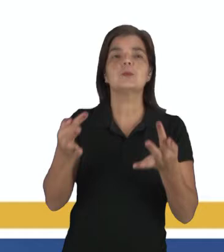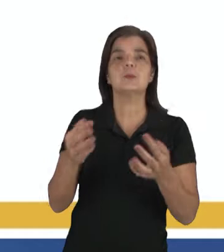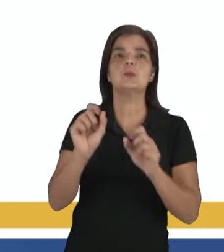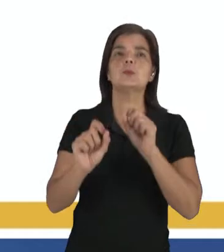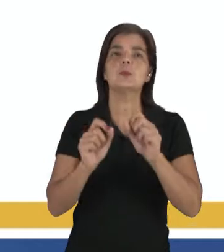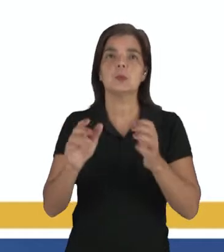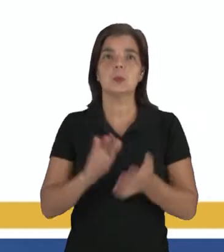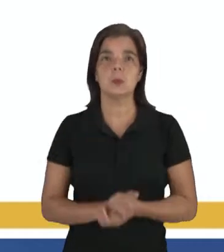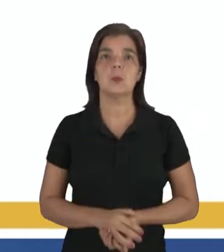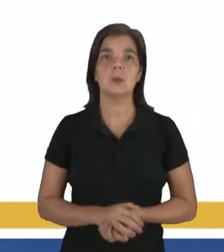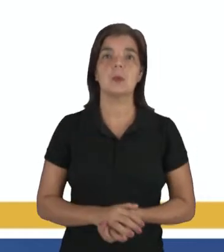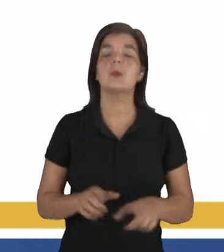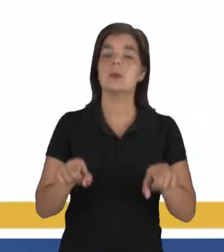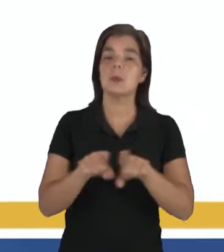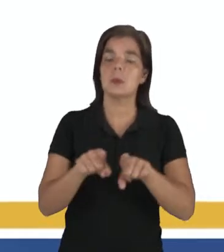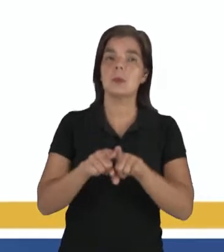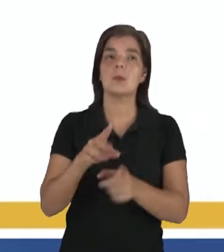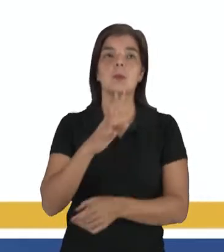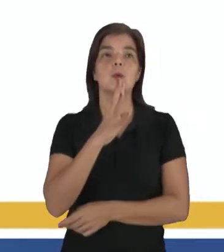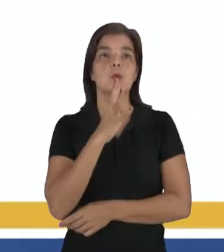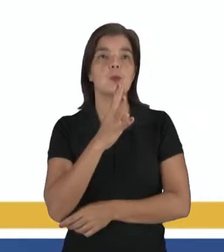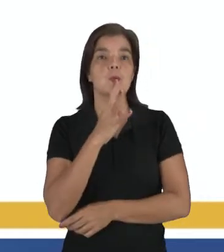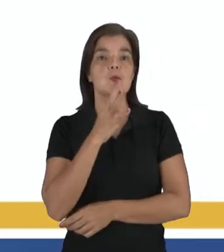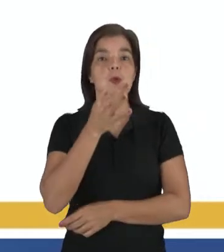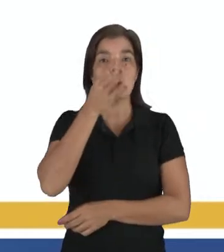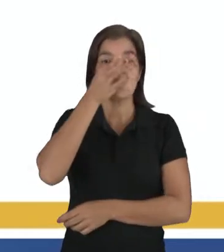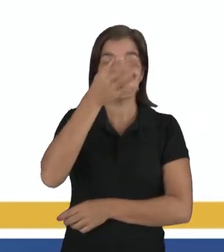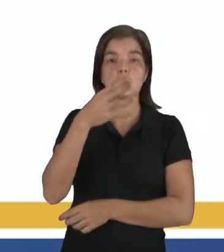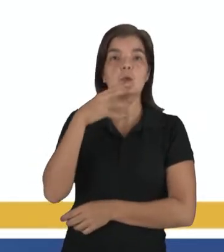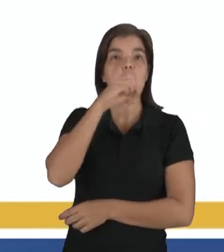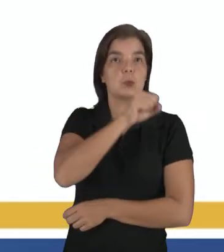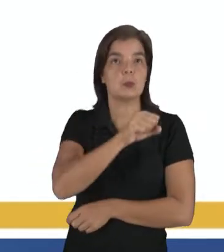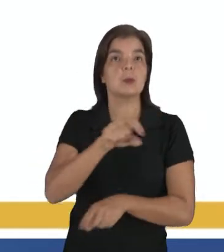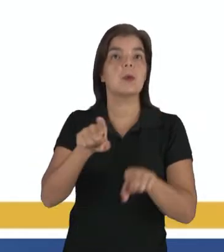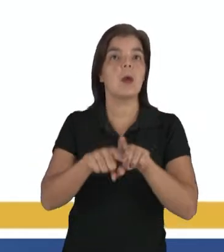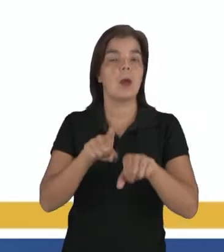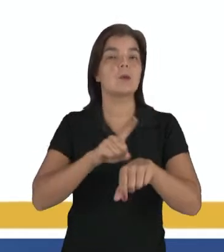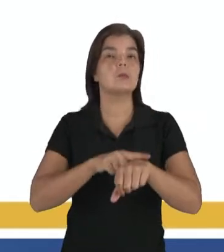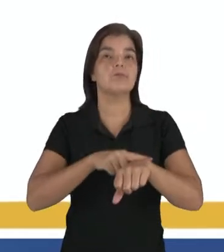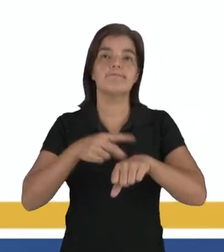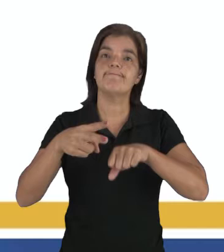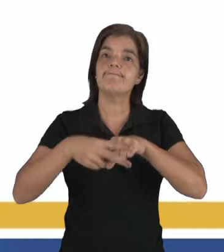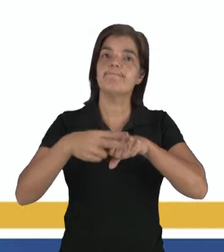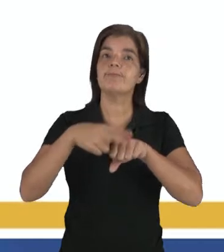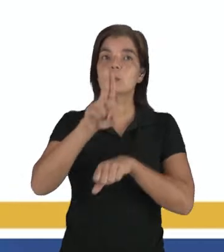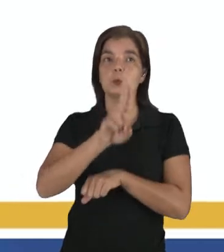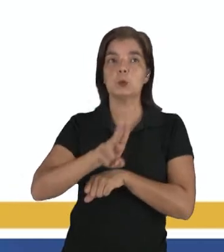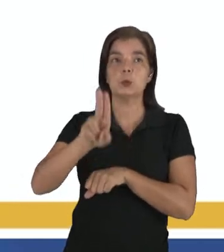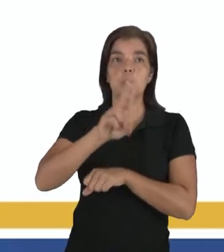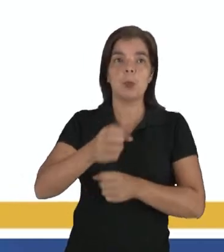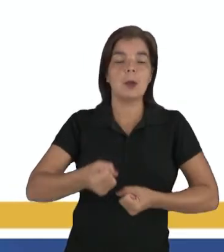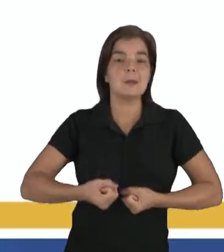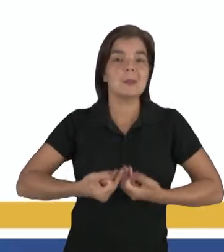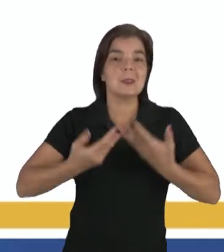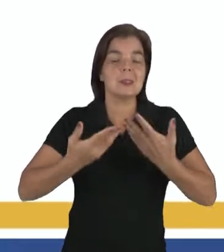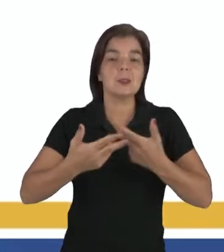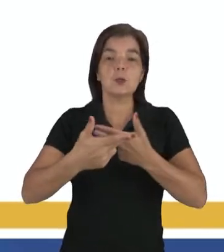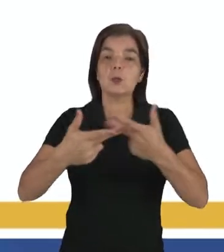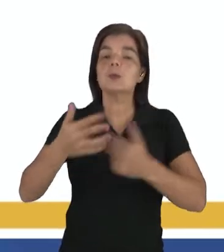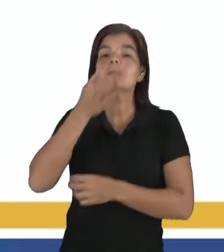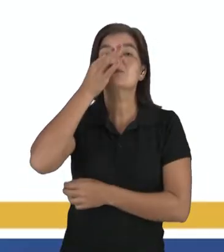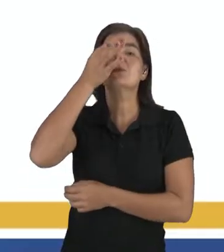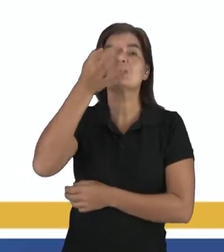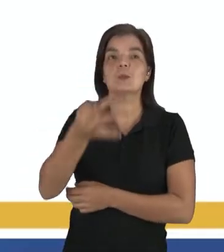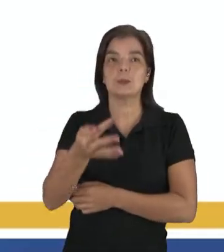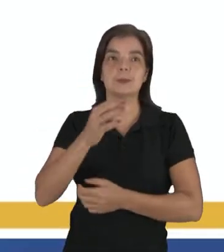simples? O simple future, o futuro simples, também conhecido como futuro imediato, é um tempo verbal usado para